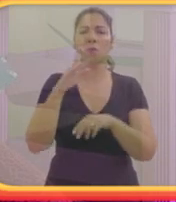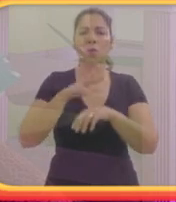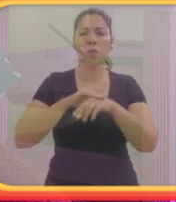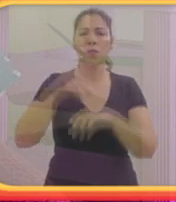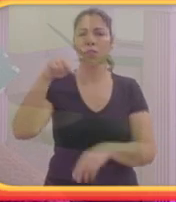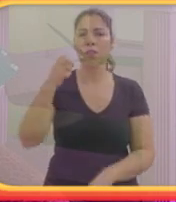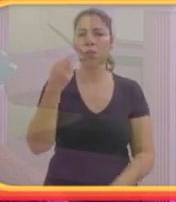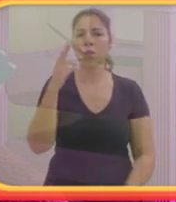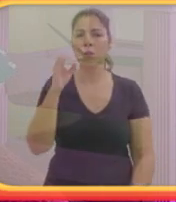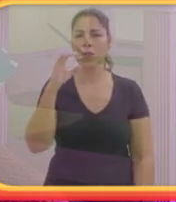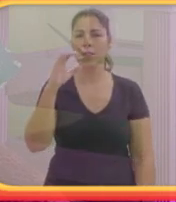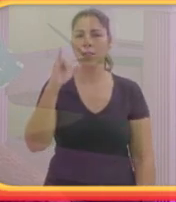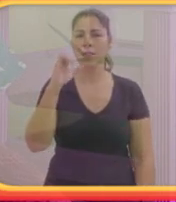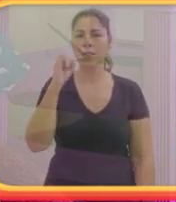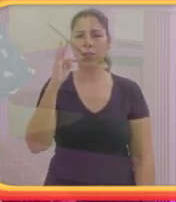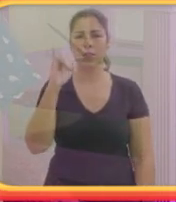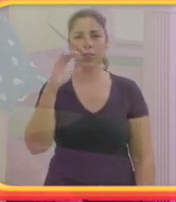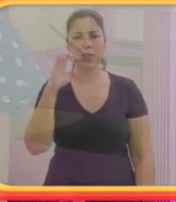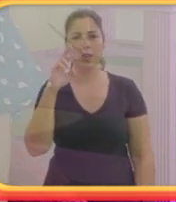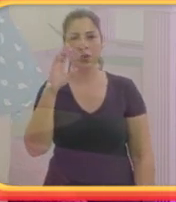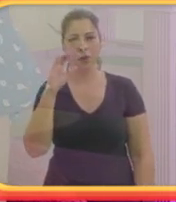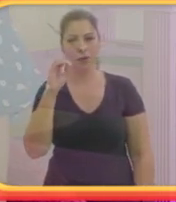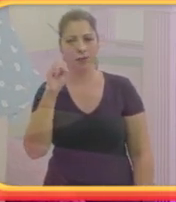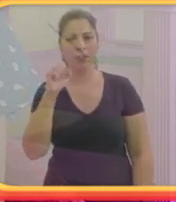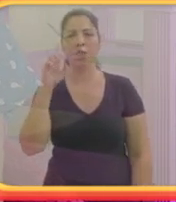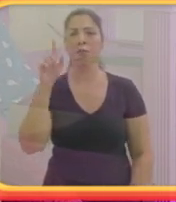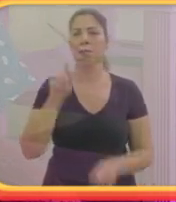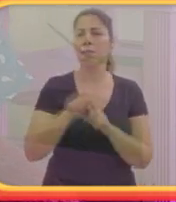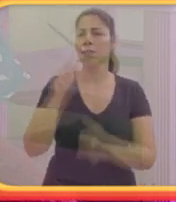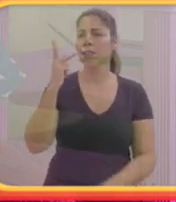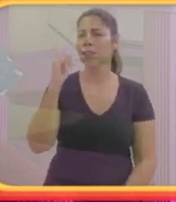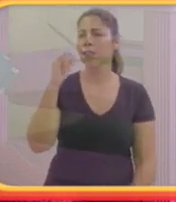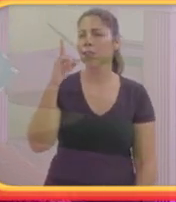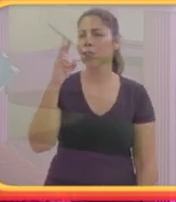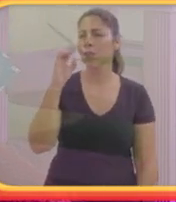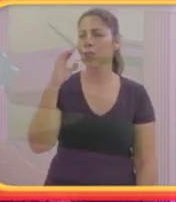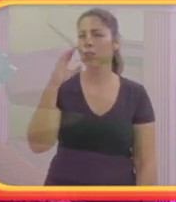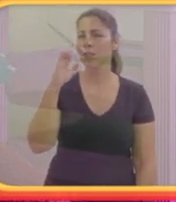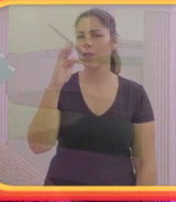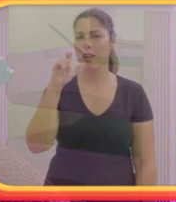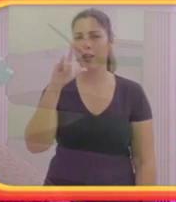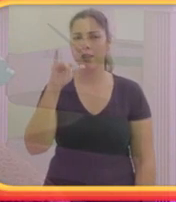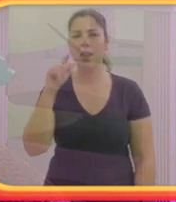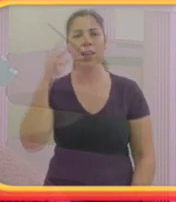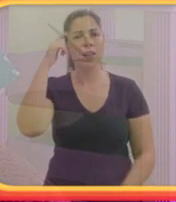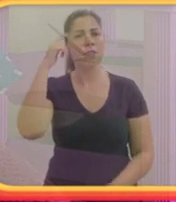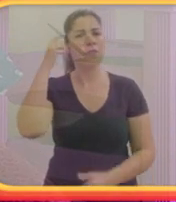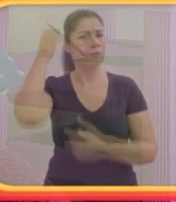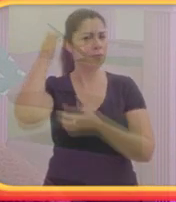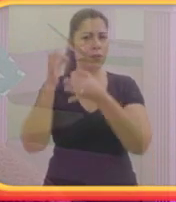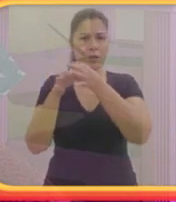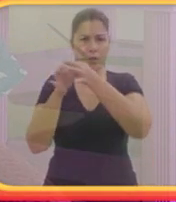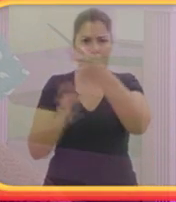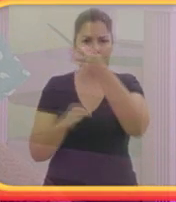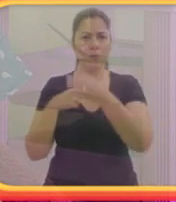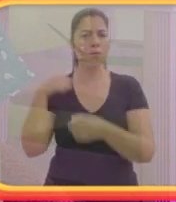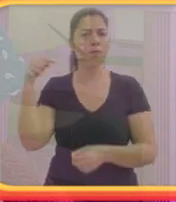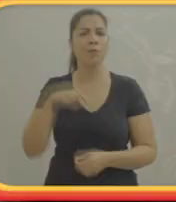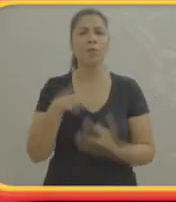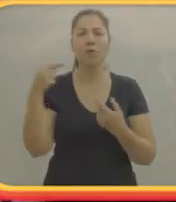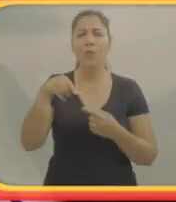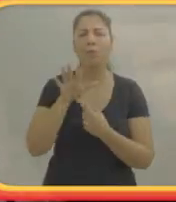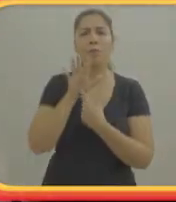de idade, ocasionada por uma doença neurocisticercose, hidrocefalia e uma lesão no tronco